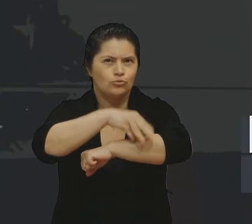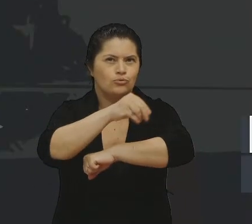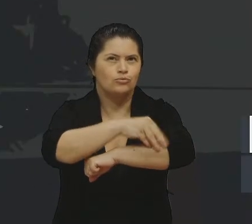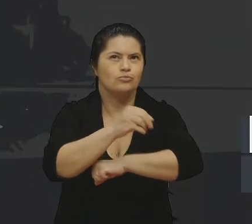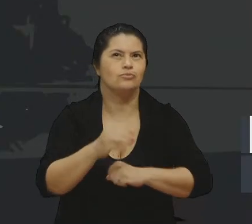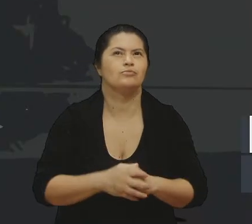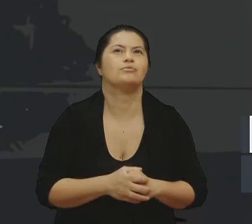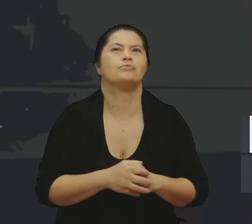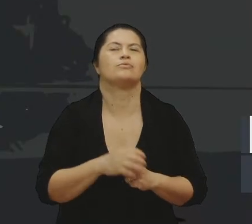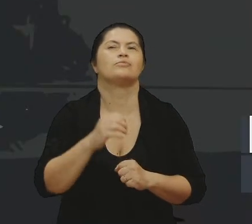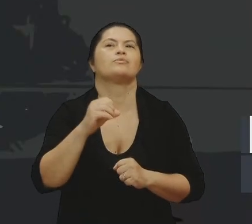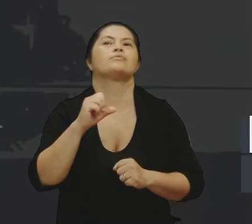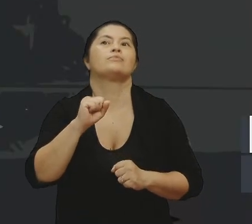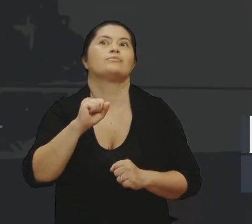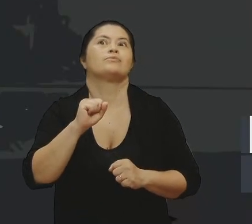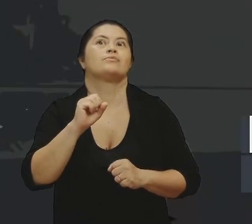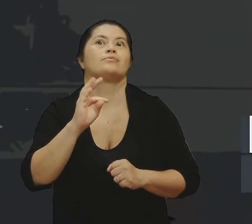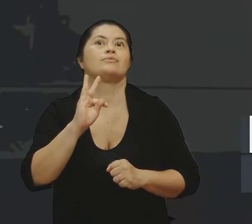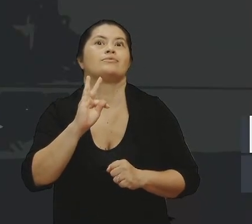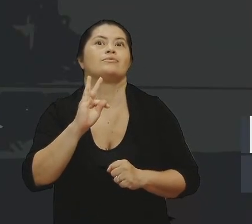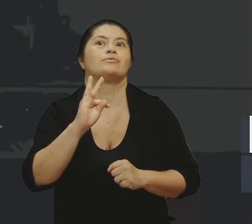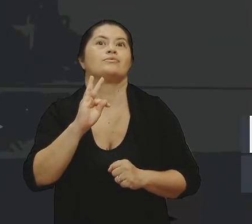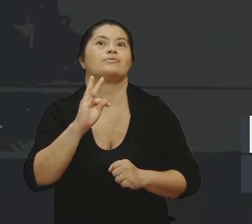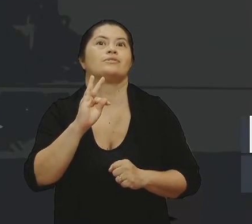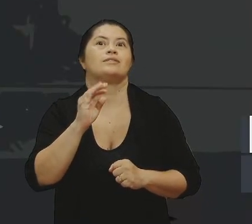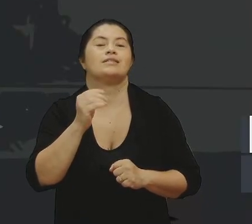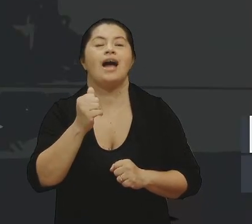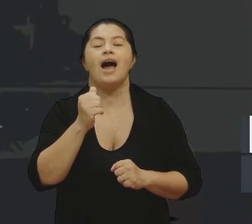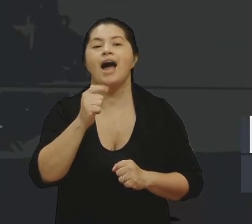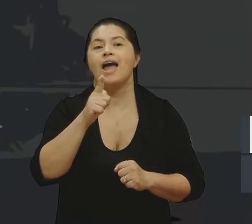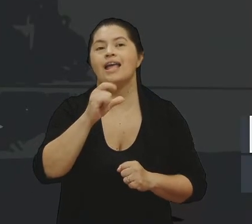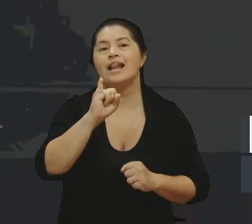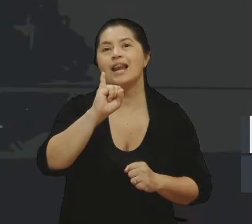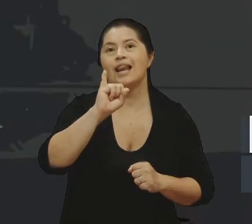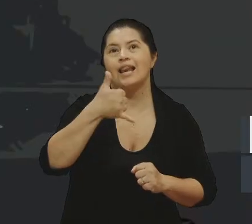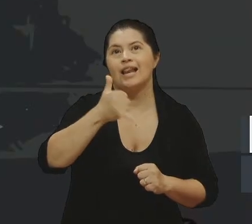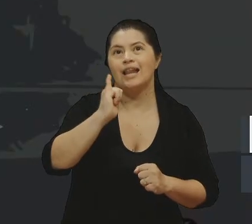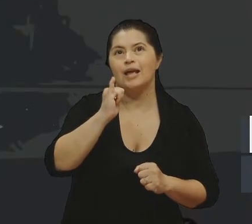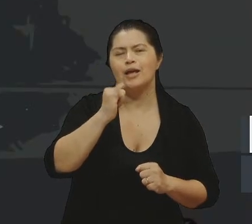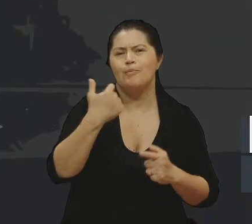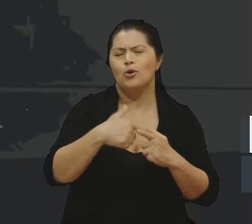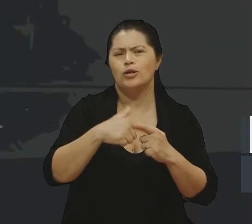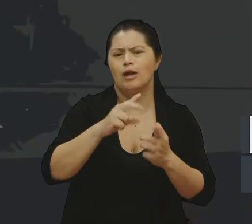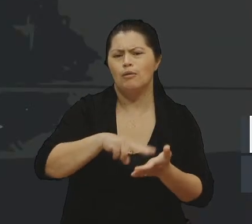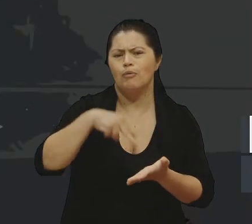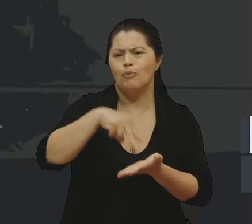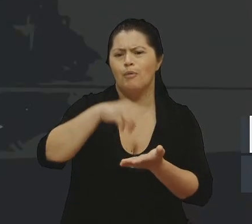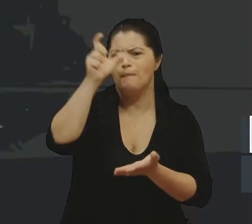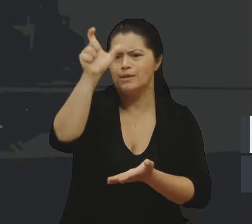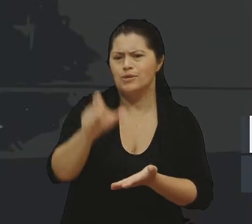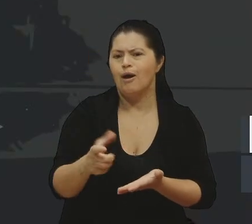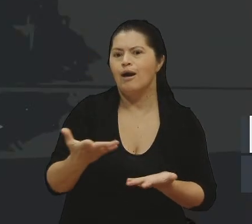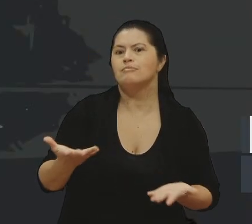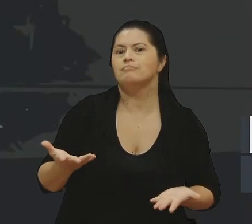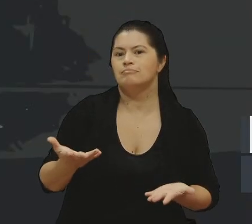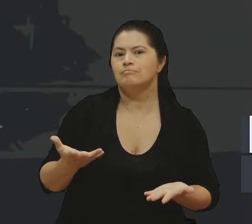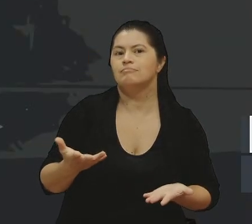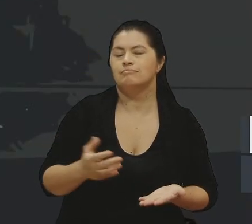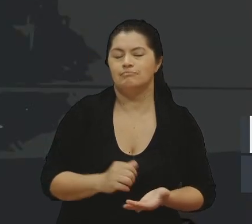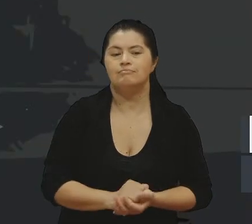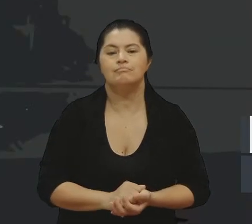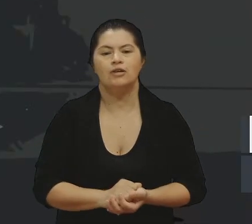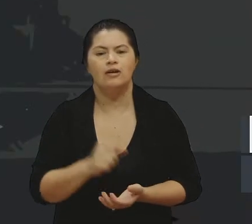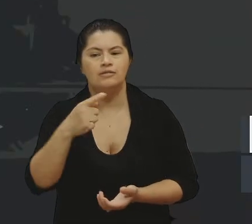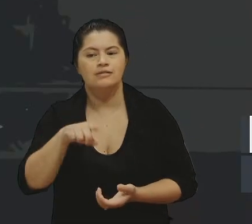Style. Olha aí, ó, já tem um detalhe aí. Não é só peludinhos, é style. Por quê? Porque esse cara está se posicionando. Pensa assim, o negócio dele, cara. O negócio